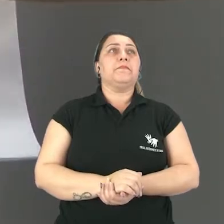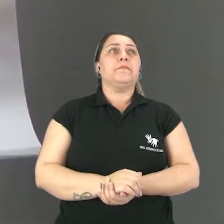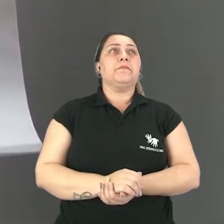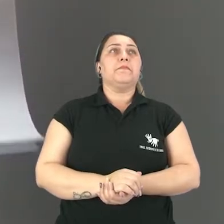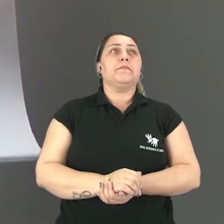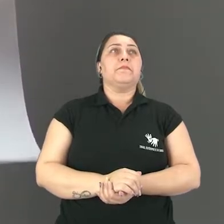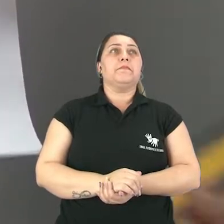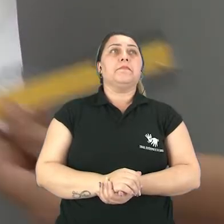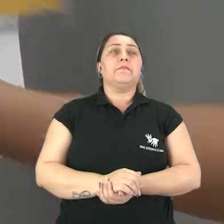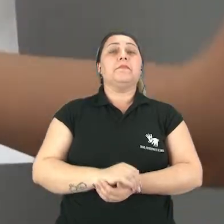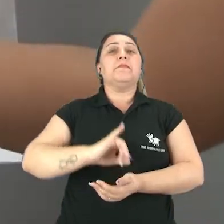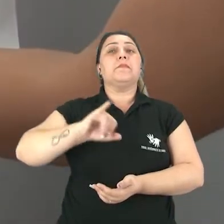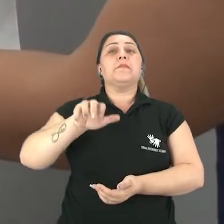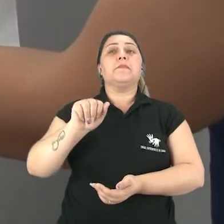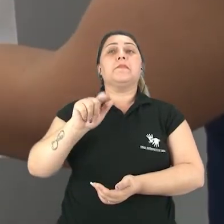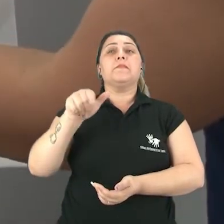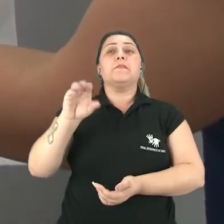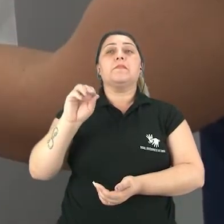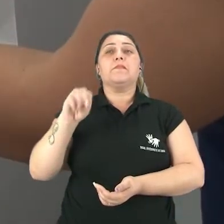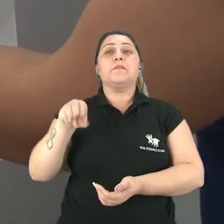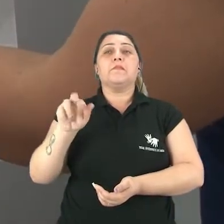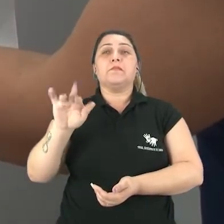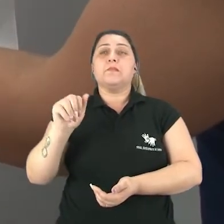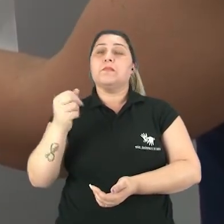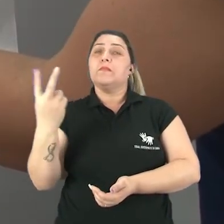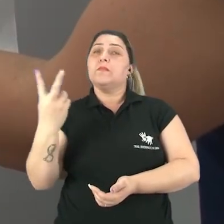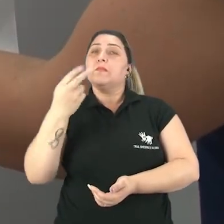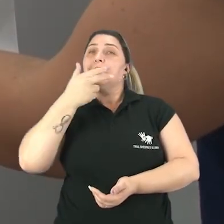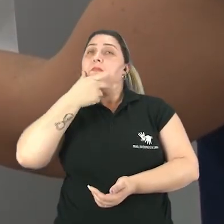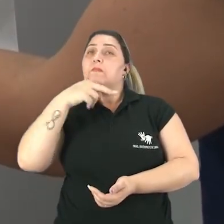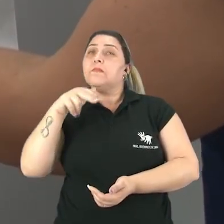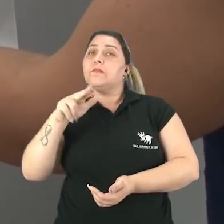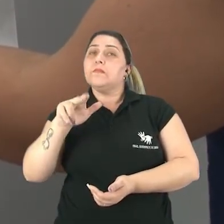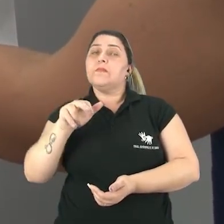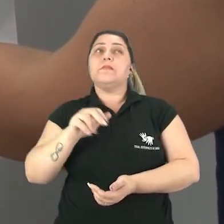40 crianças. E João e Maria?